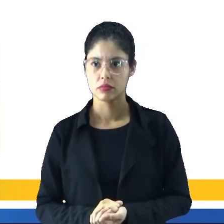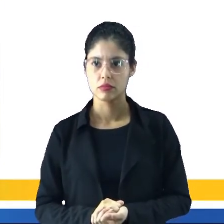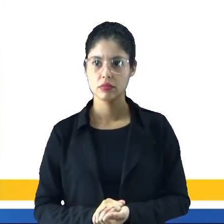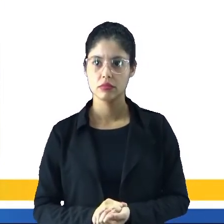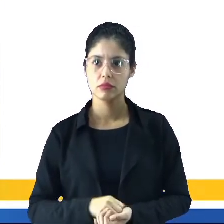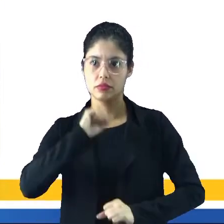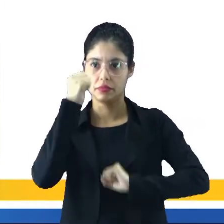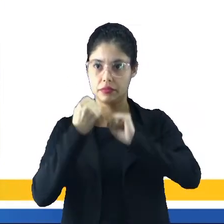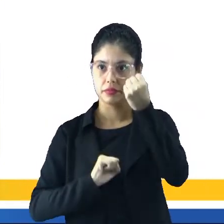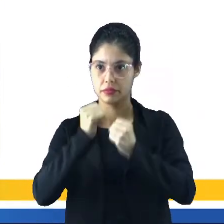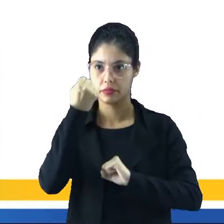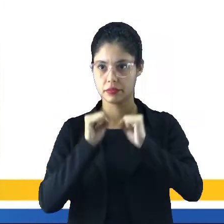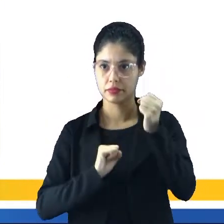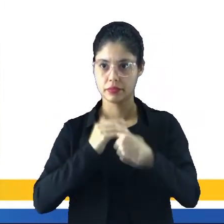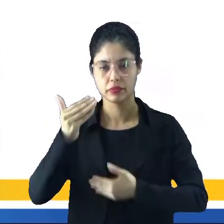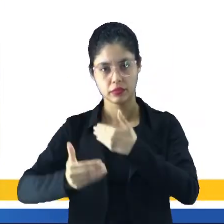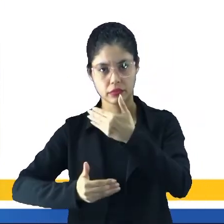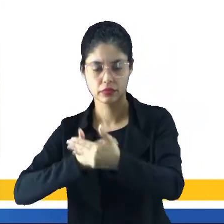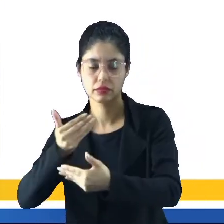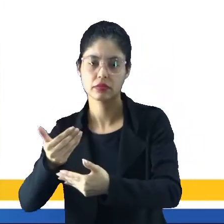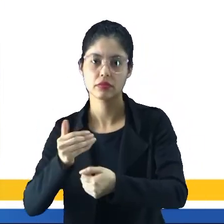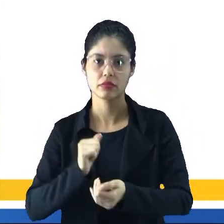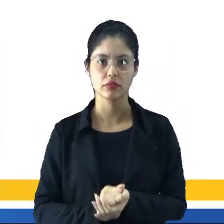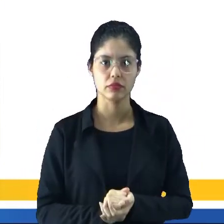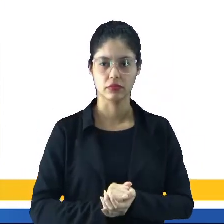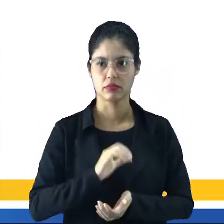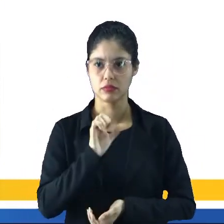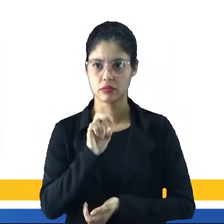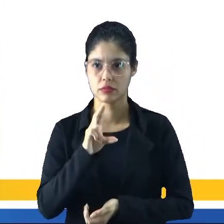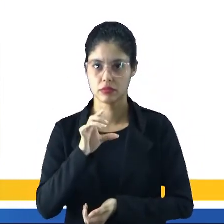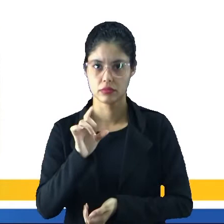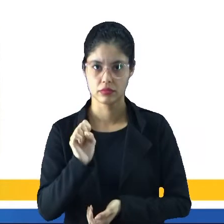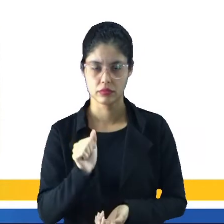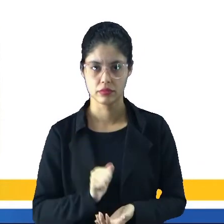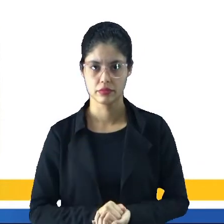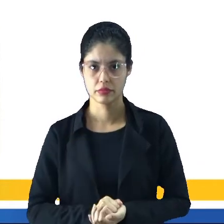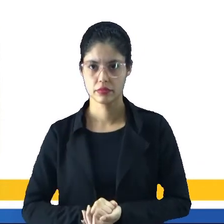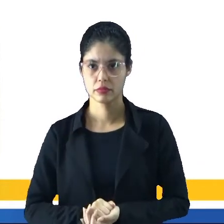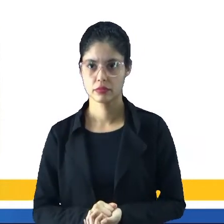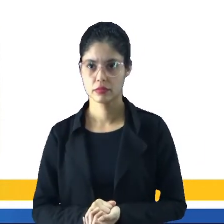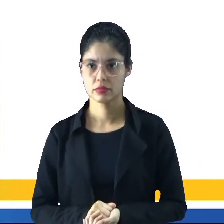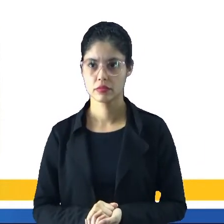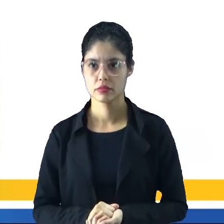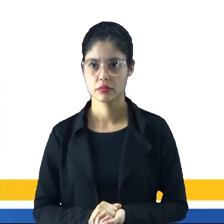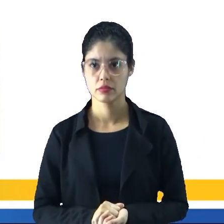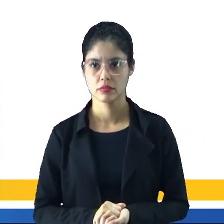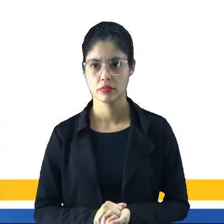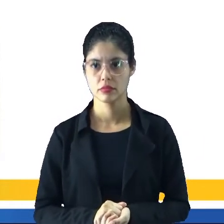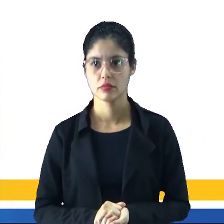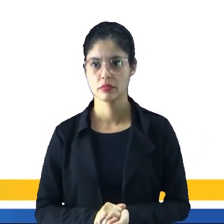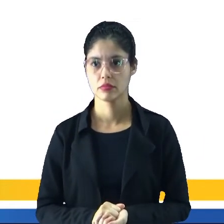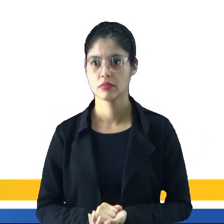fruit juice processing plant, uma fábrica de processamento de sucos.